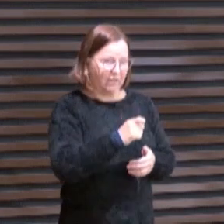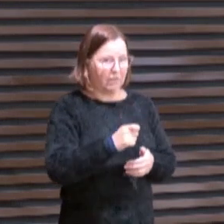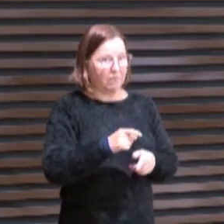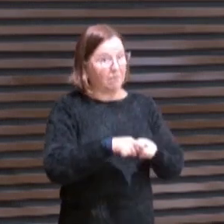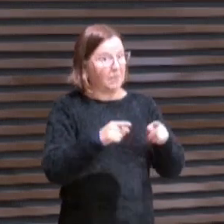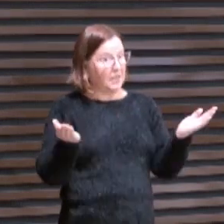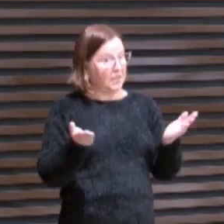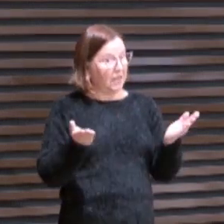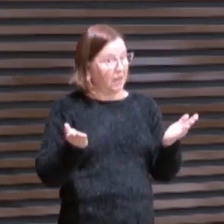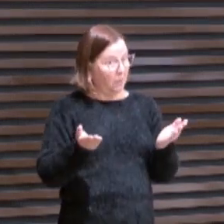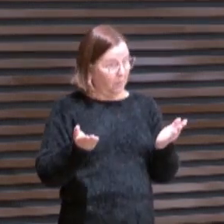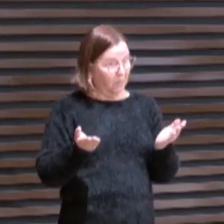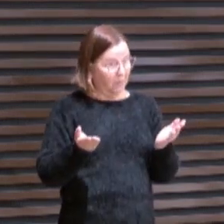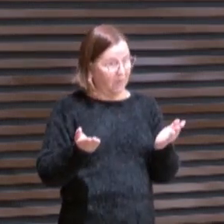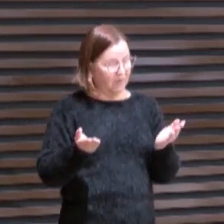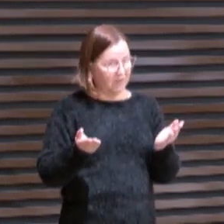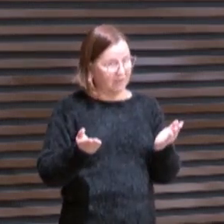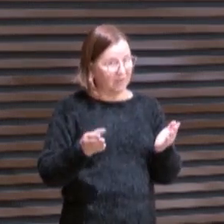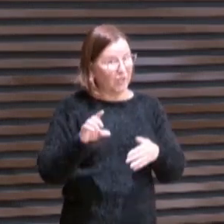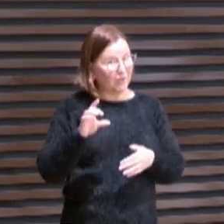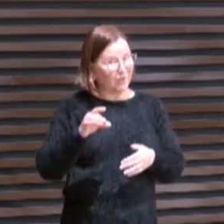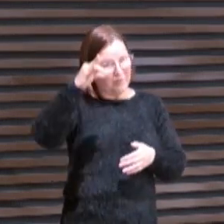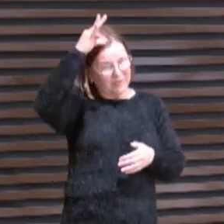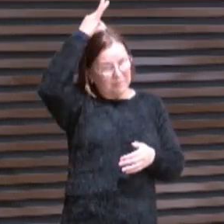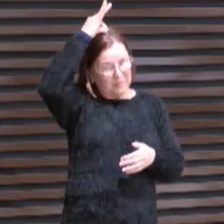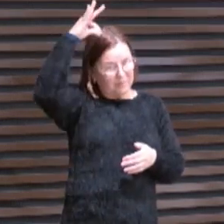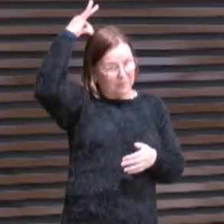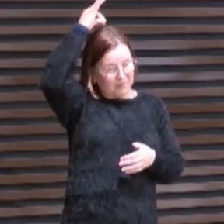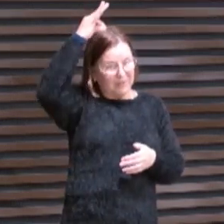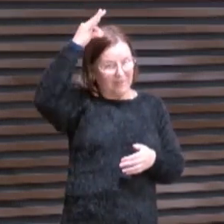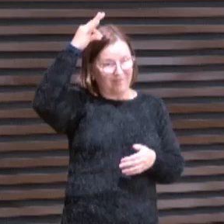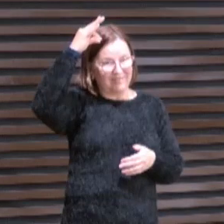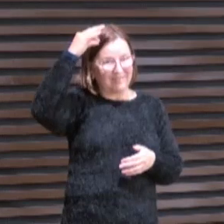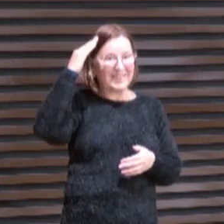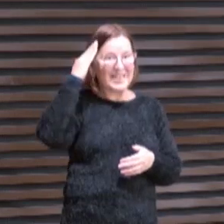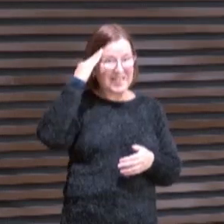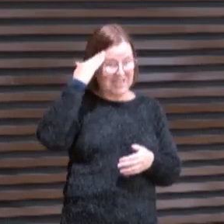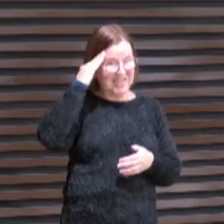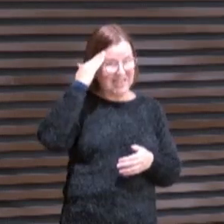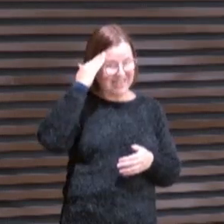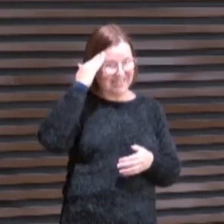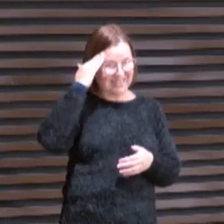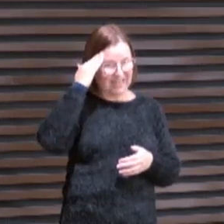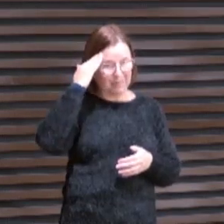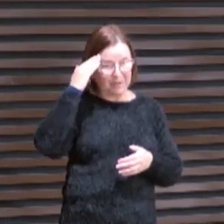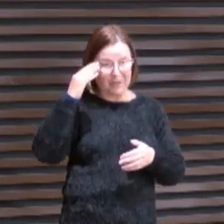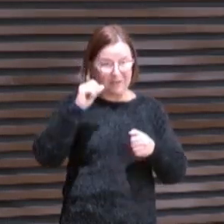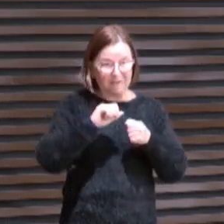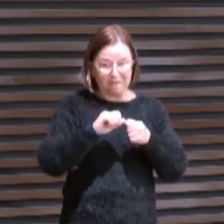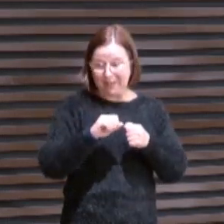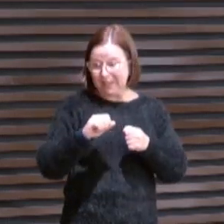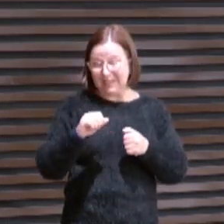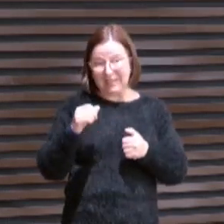alguma razão que só o Espírito Santo sabe fazer, ele foi convencido do pecado. E ao